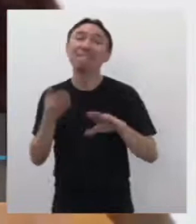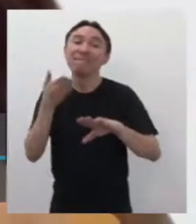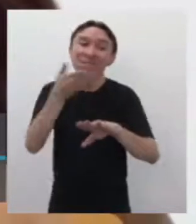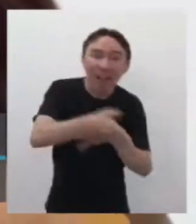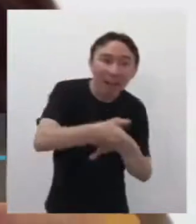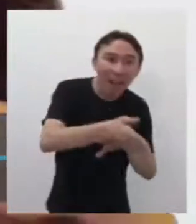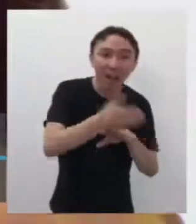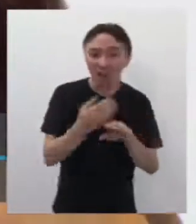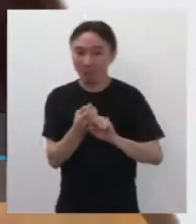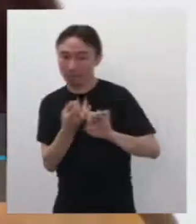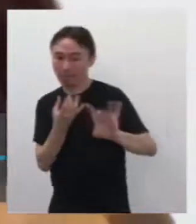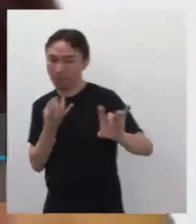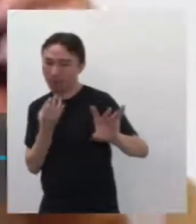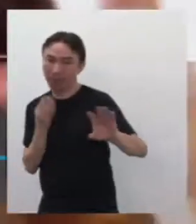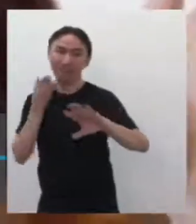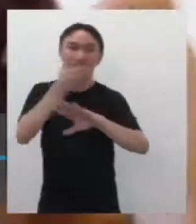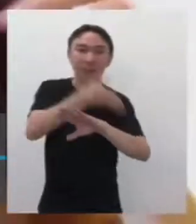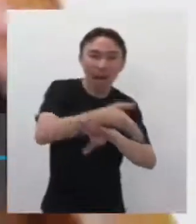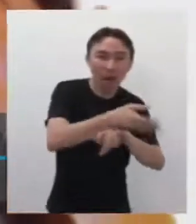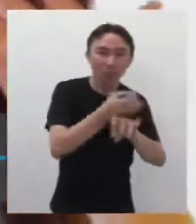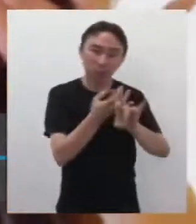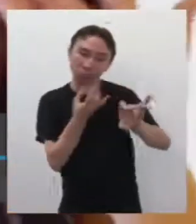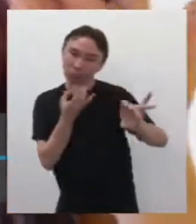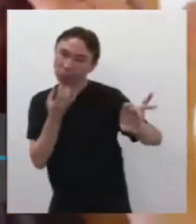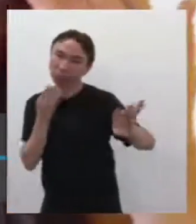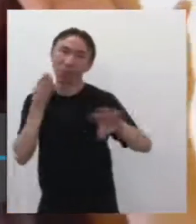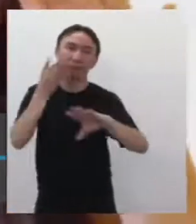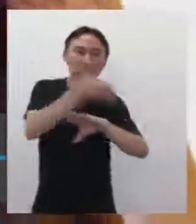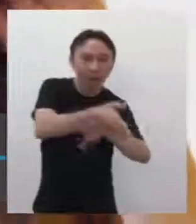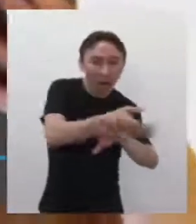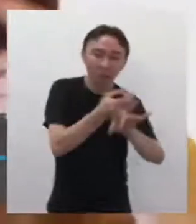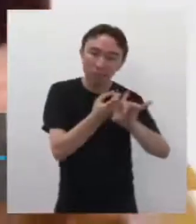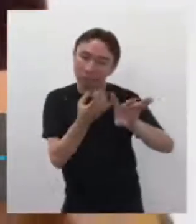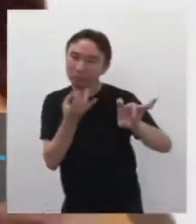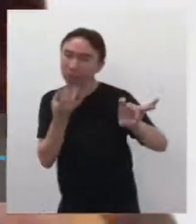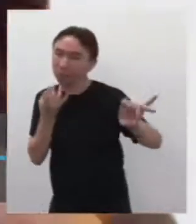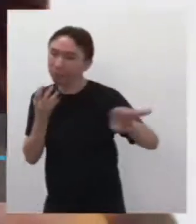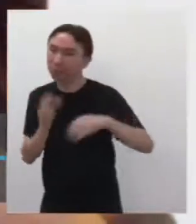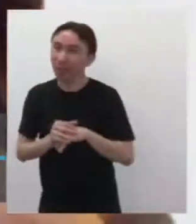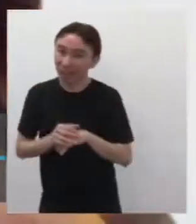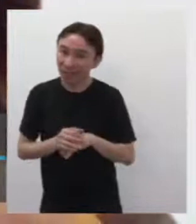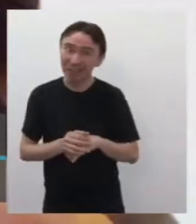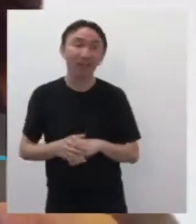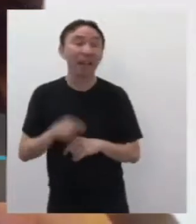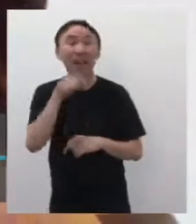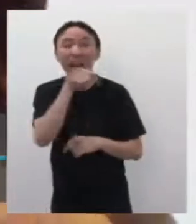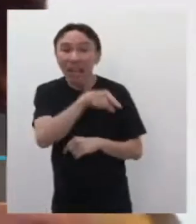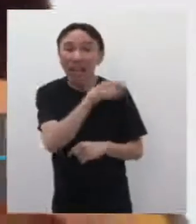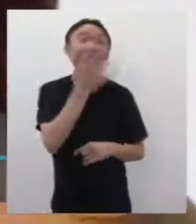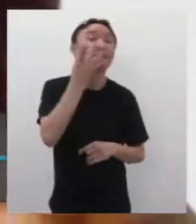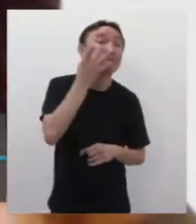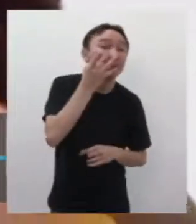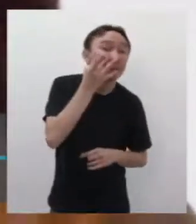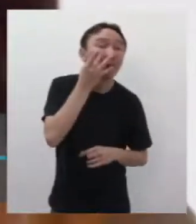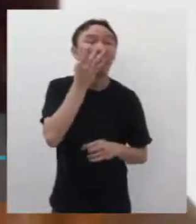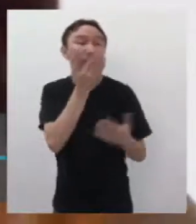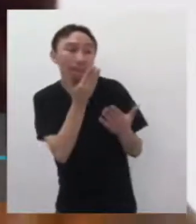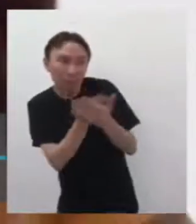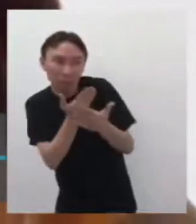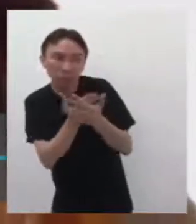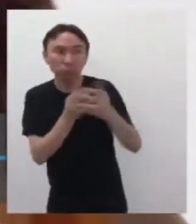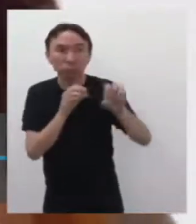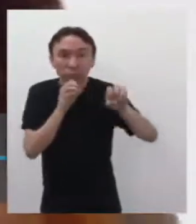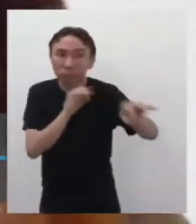aí, essa aula remota e a aula presencial são coisas muito diferentes, né? Então, já para o